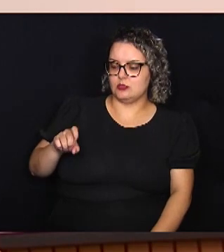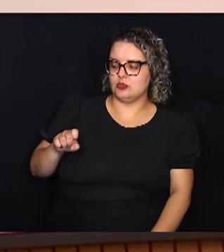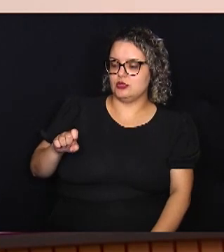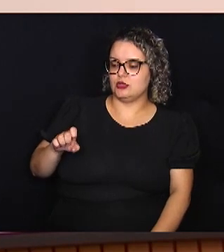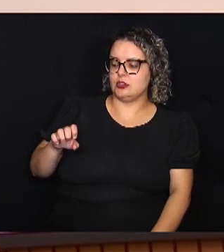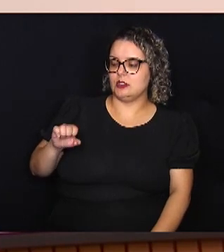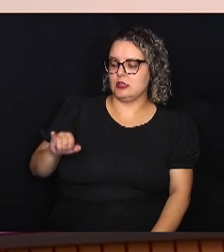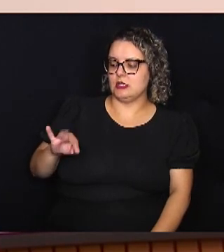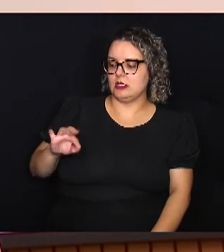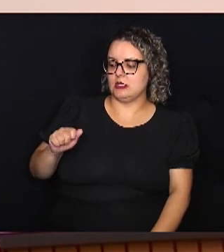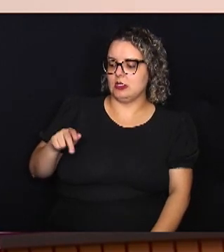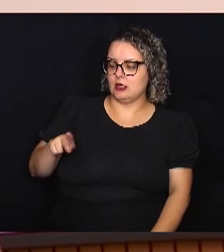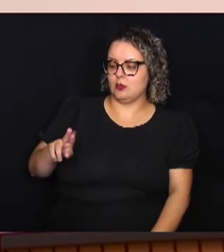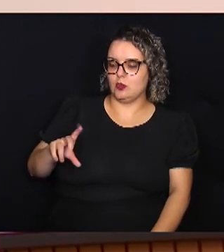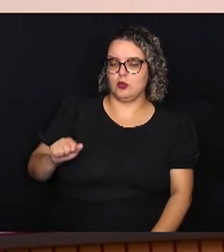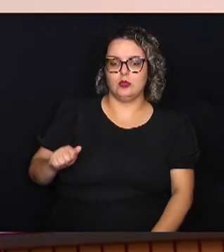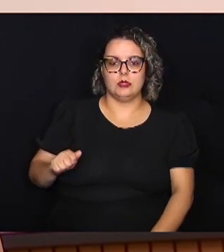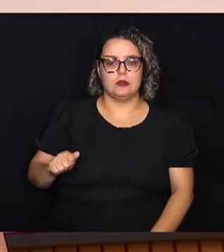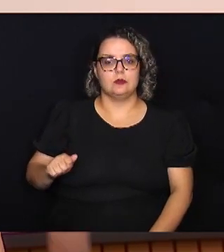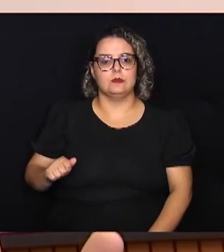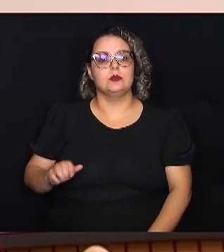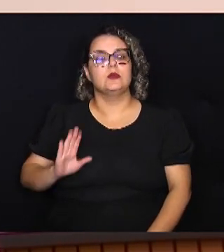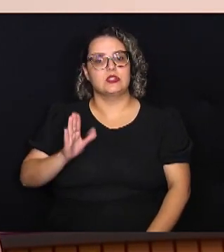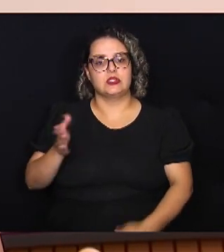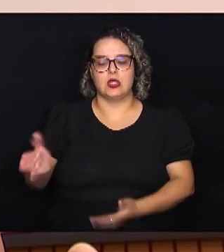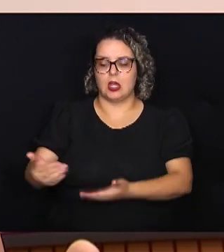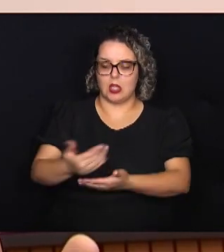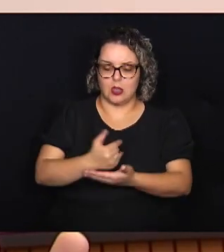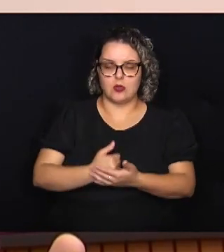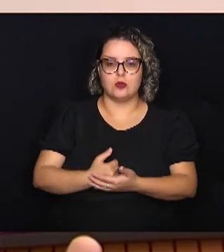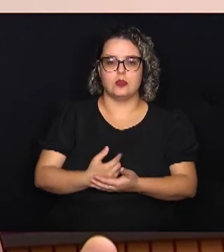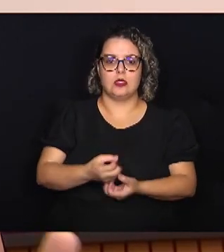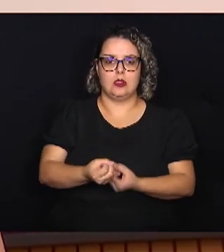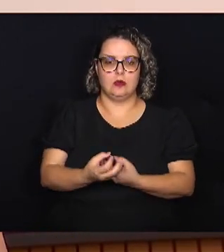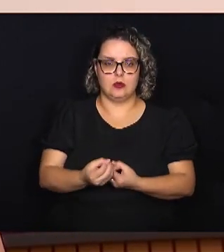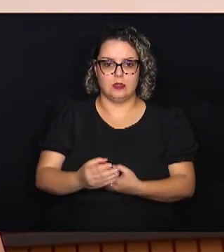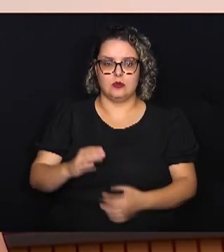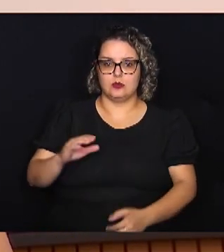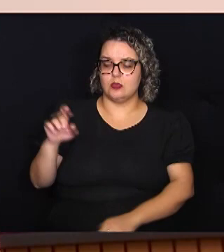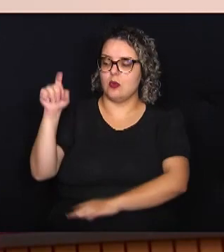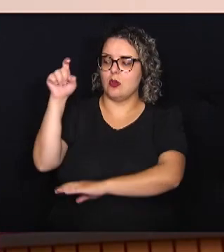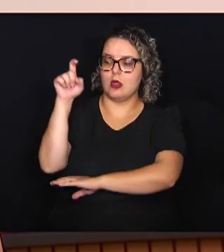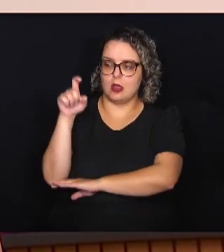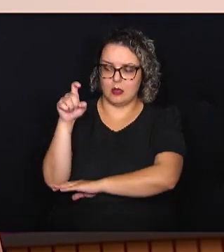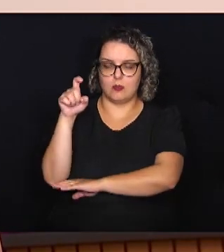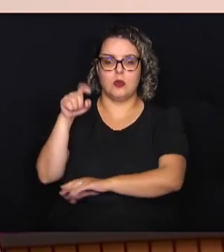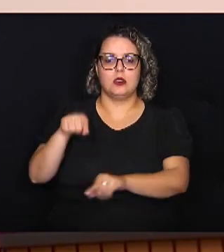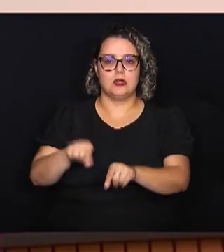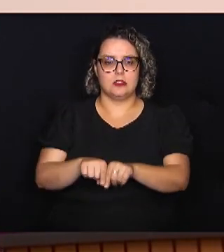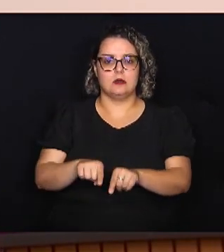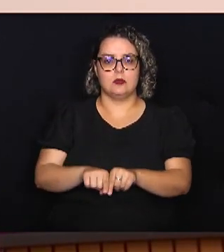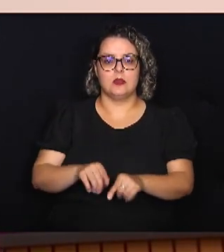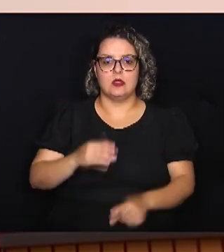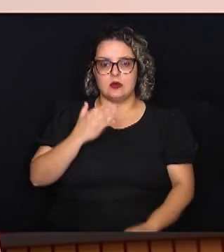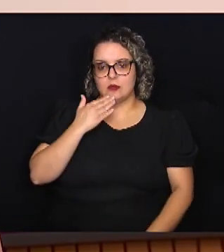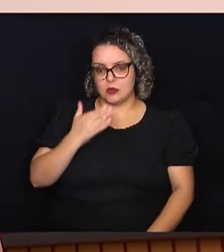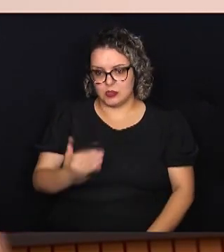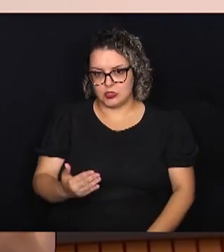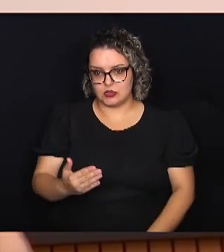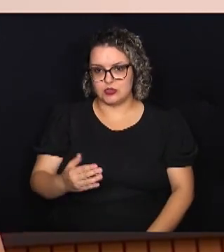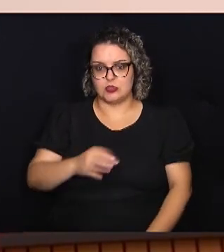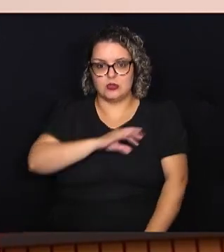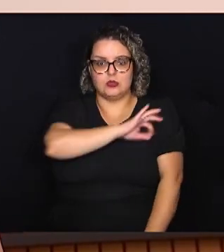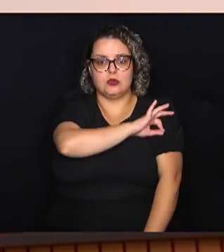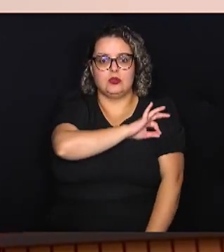do processo, já colhemos os dados do Cambuí, e ainda a gente já fez um pedido para a Prefeitura de